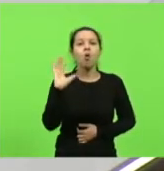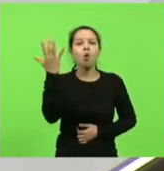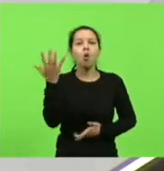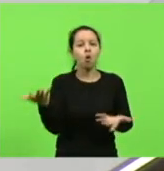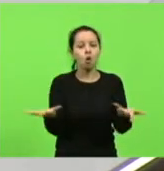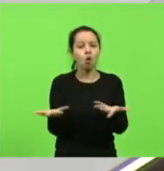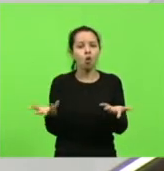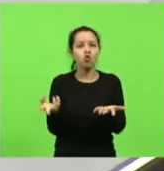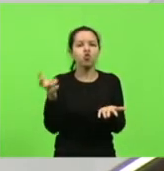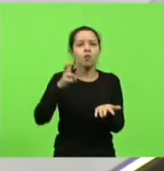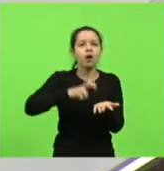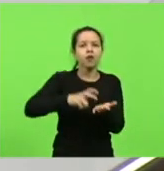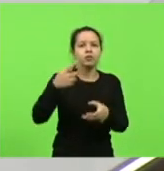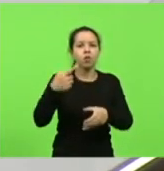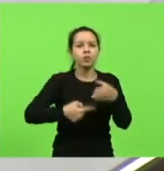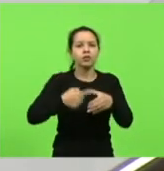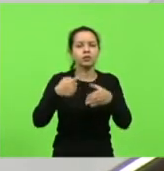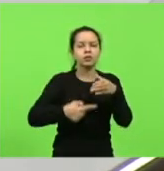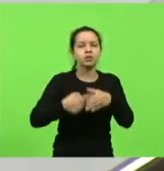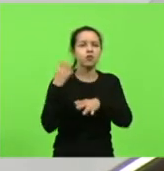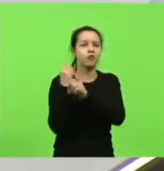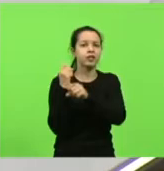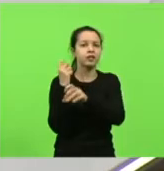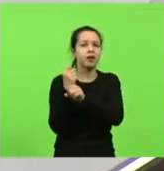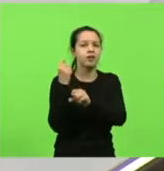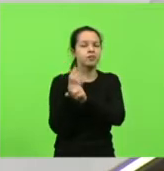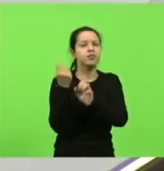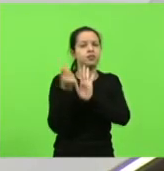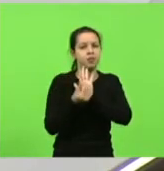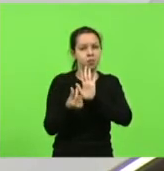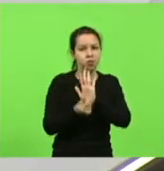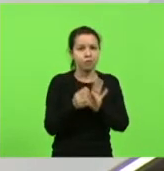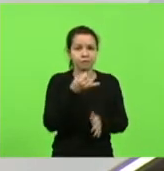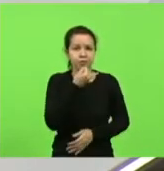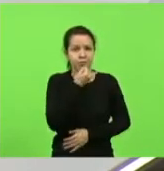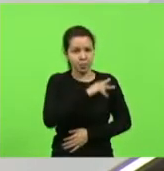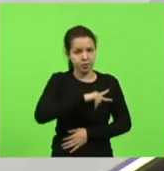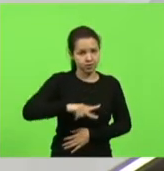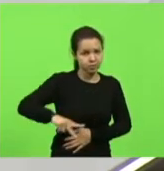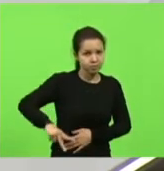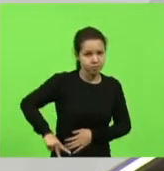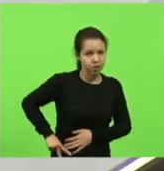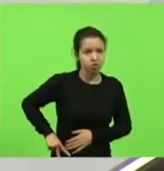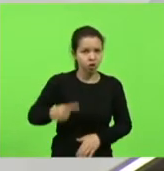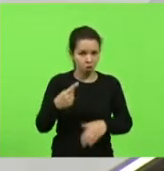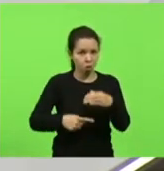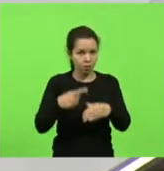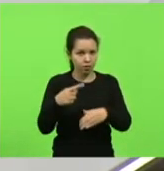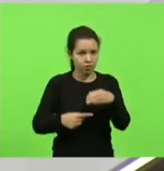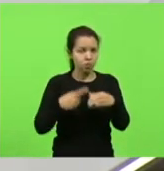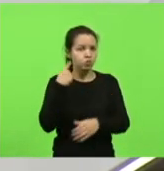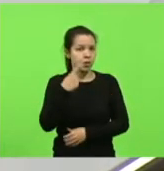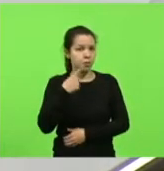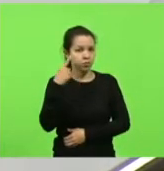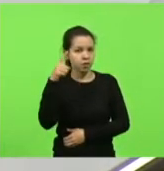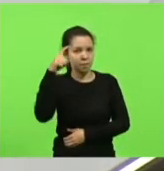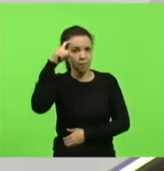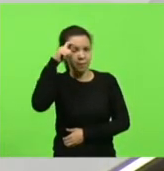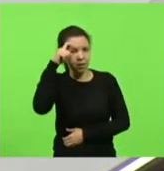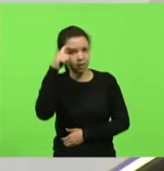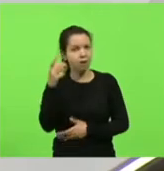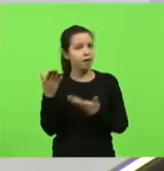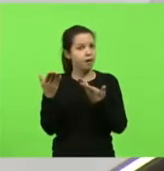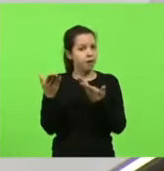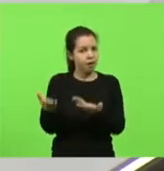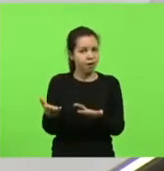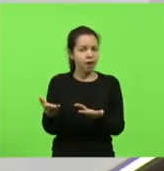Comissão de Finanças e Tributação. Infelizmente, o nosso presidente da Comissão de Finanças e Tributação, deputado Marcos Vieira, agiu como se